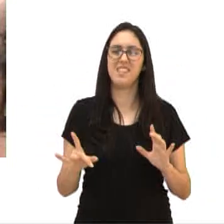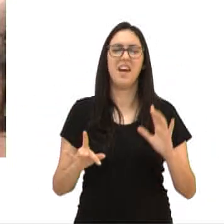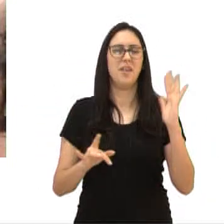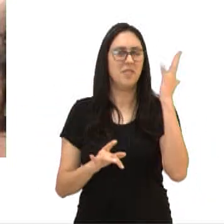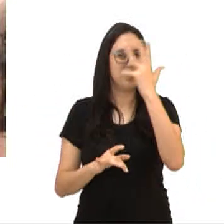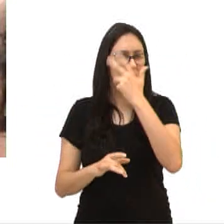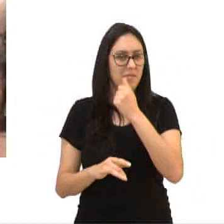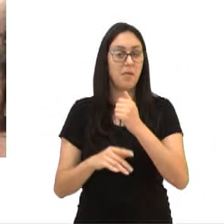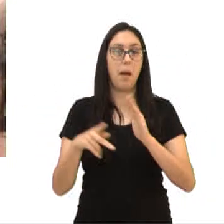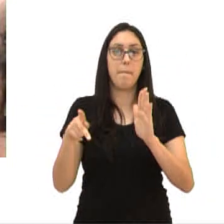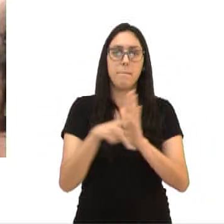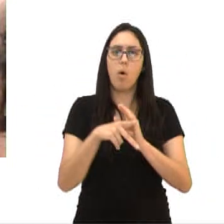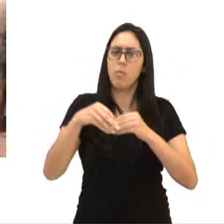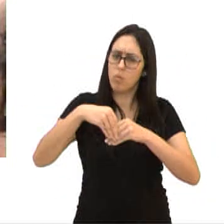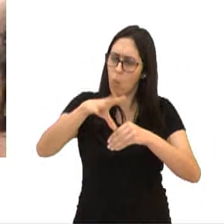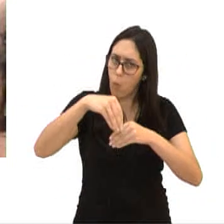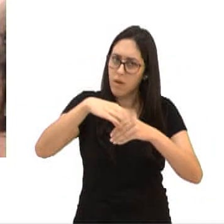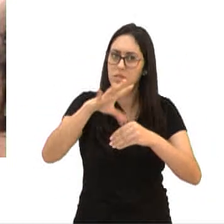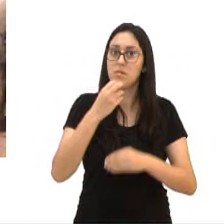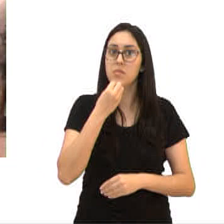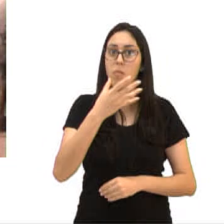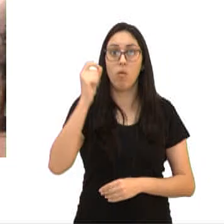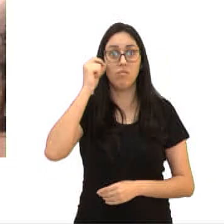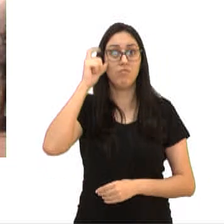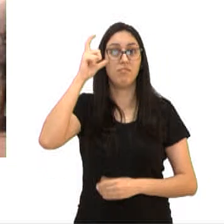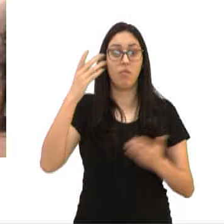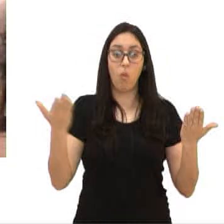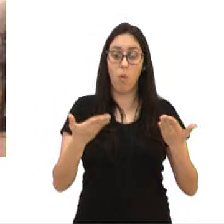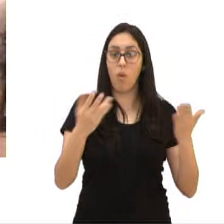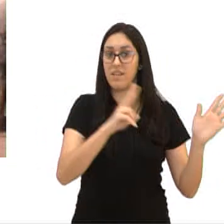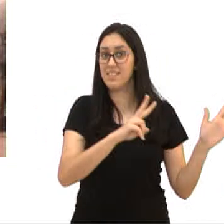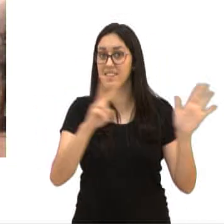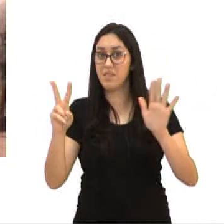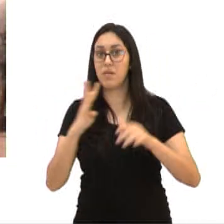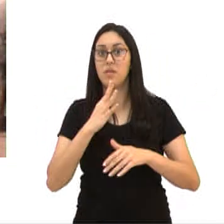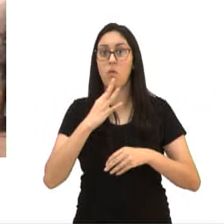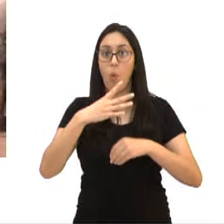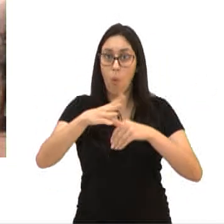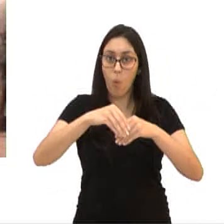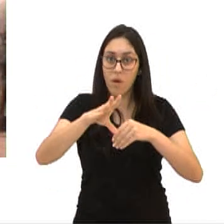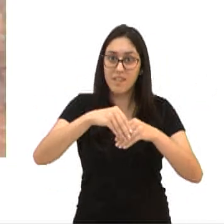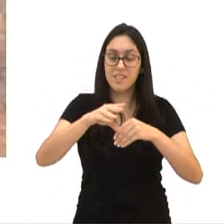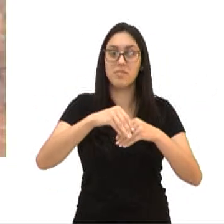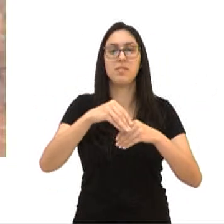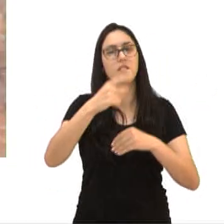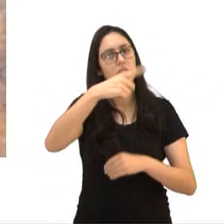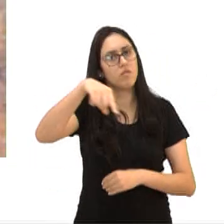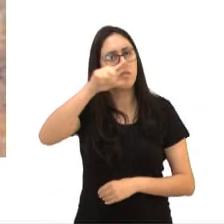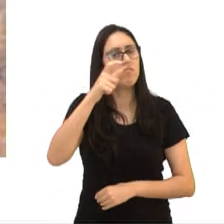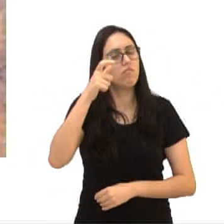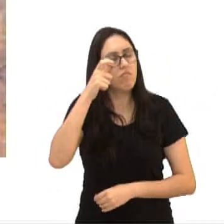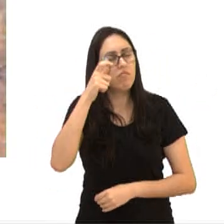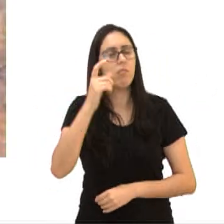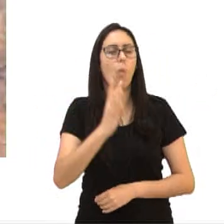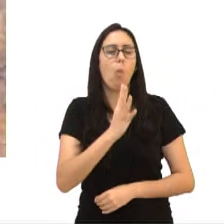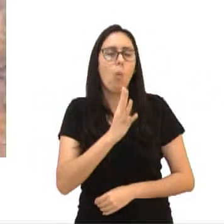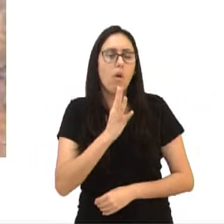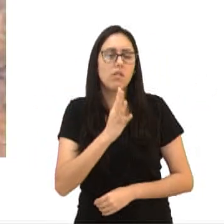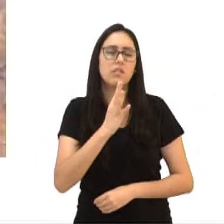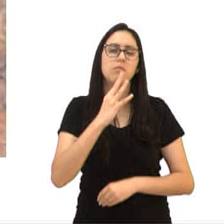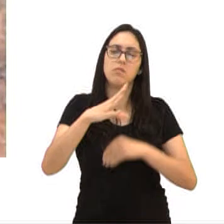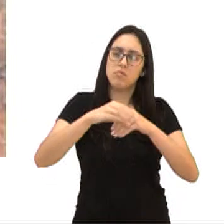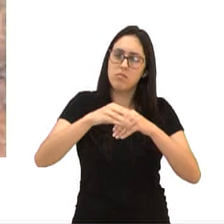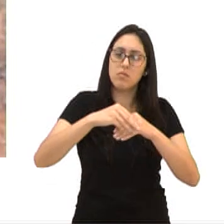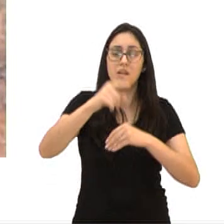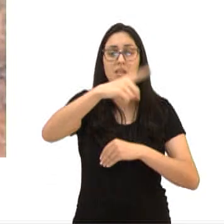o conhecimento, porque é a nossa Semana do Conhecimento, iremos visitar esses lugares sagrados. Quero que vocês prestem bastante